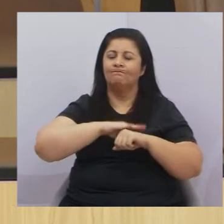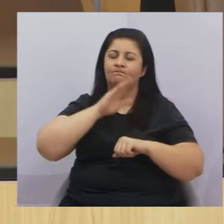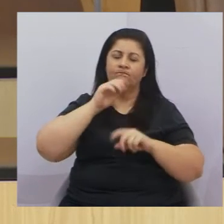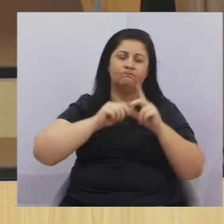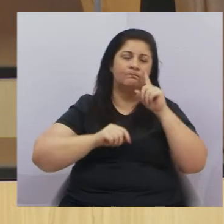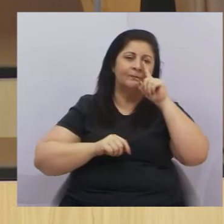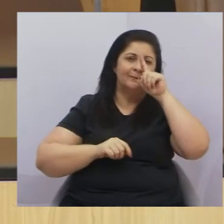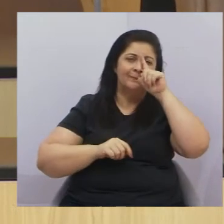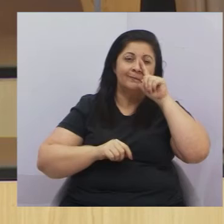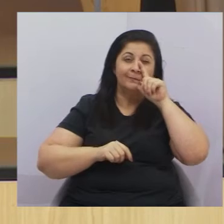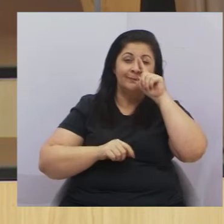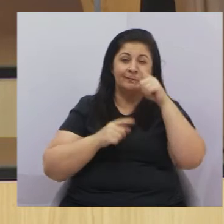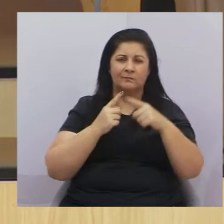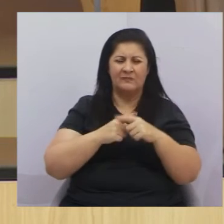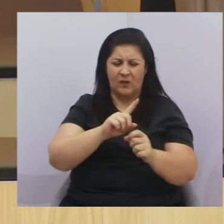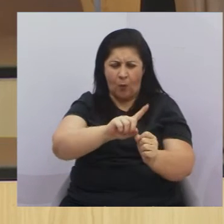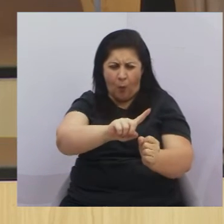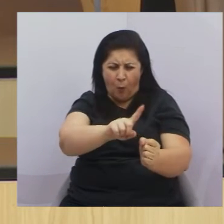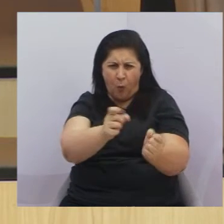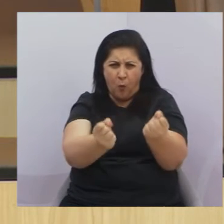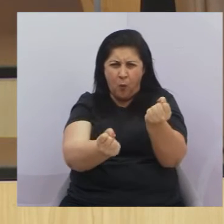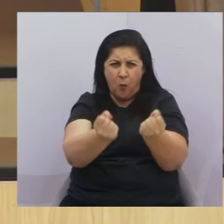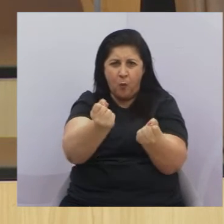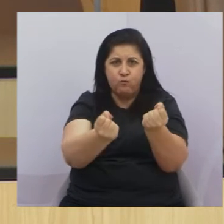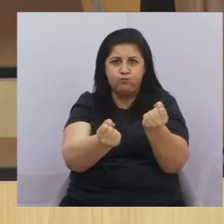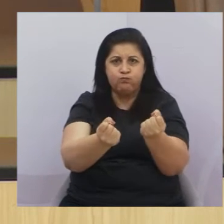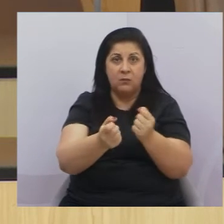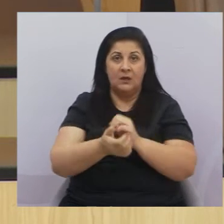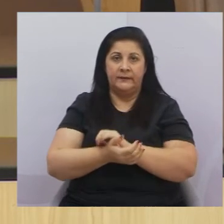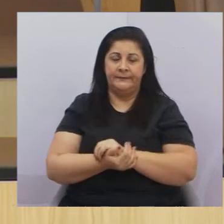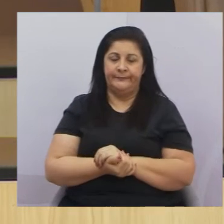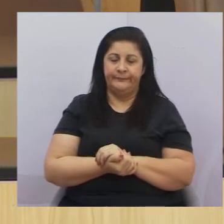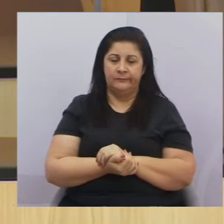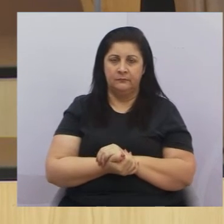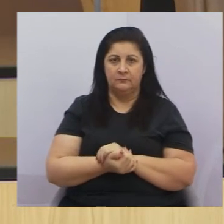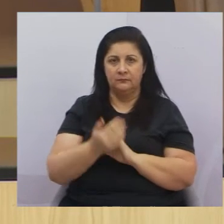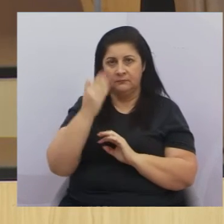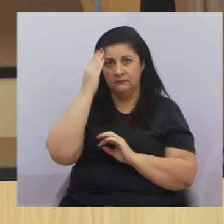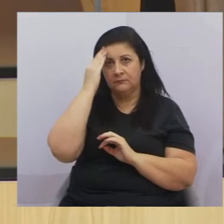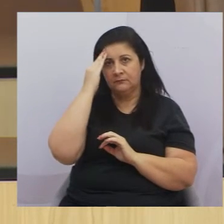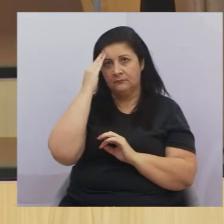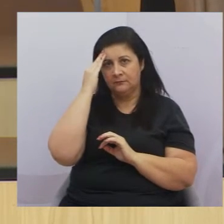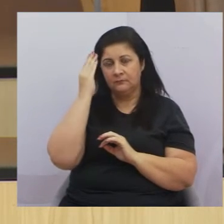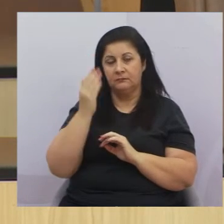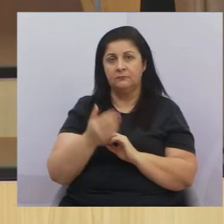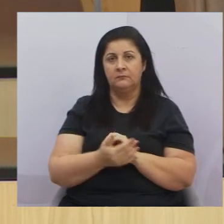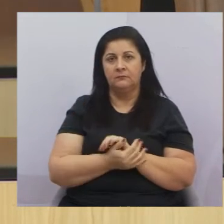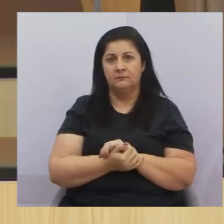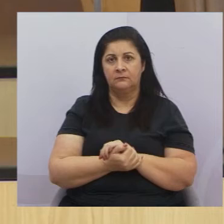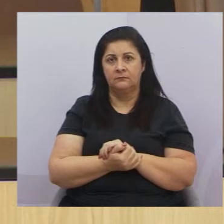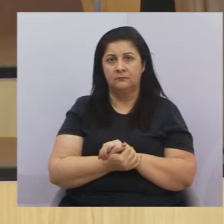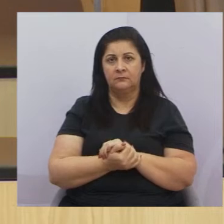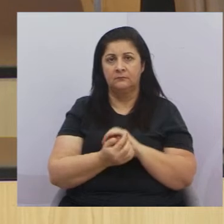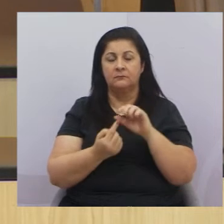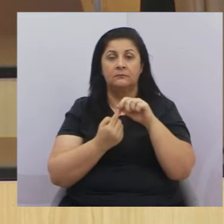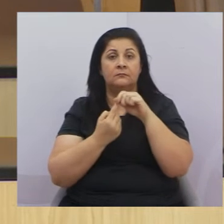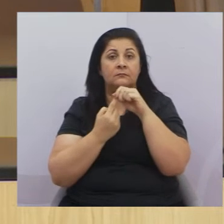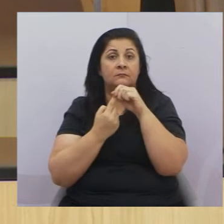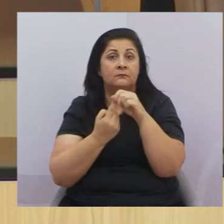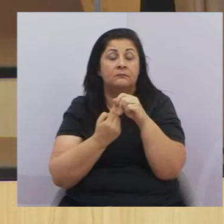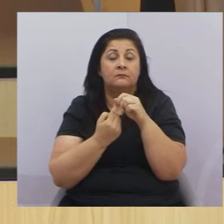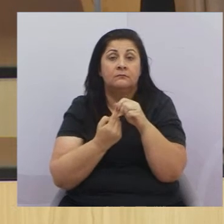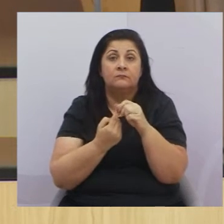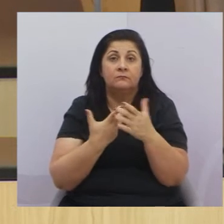constantes devido às altas velocidades desenvolvidas pelos veículos. E considerando que a única maneira de solucionar o